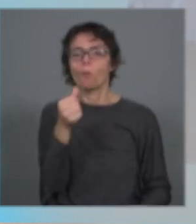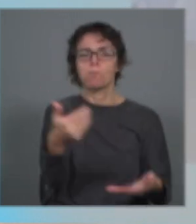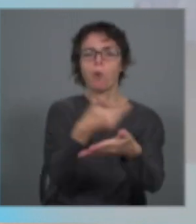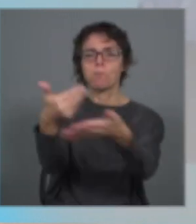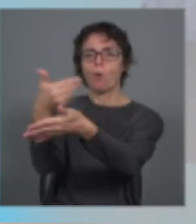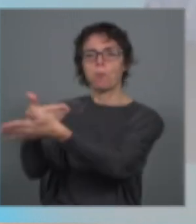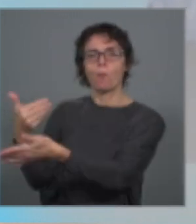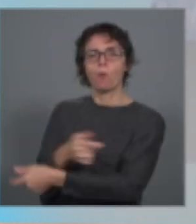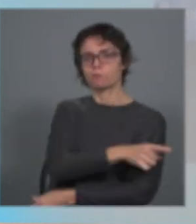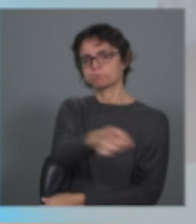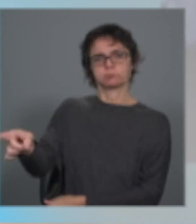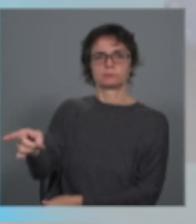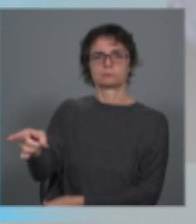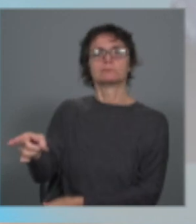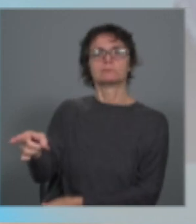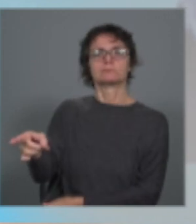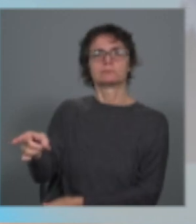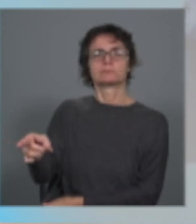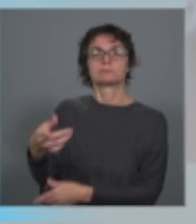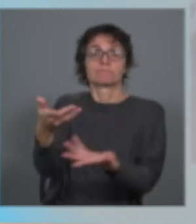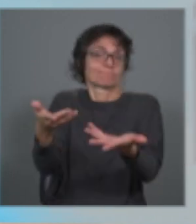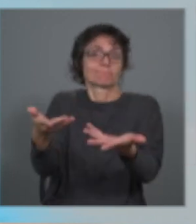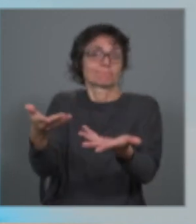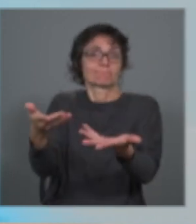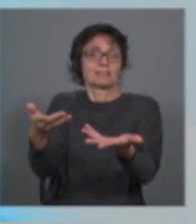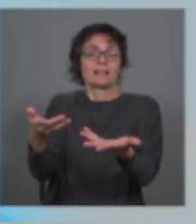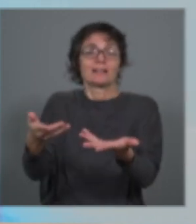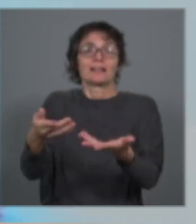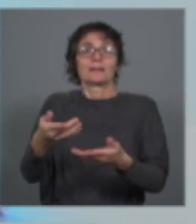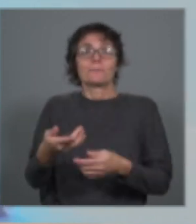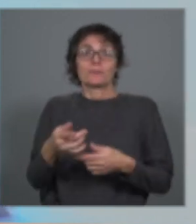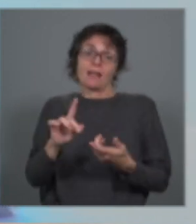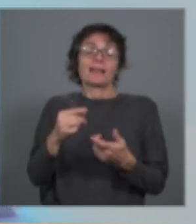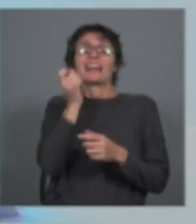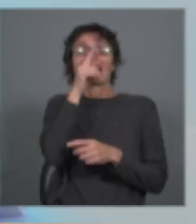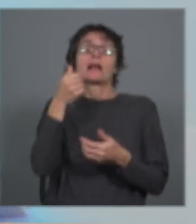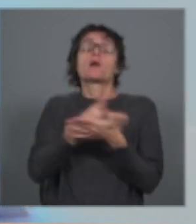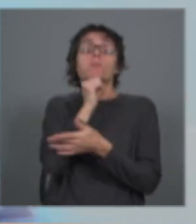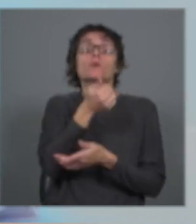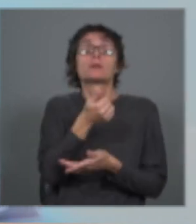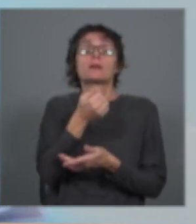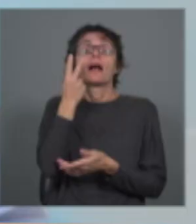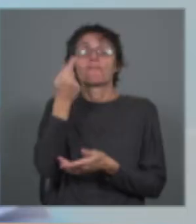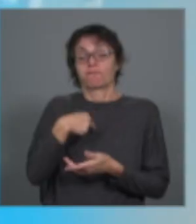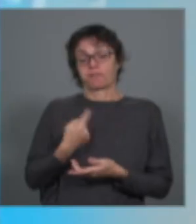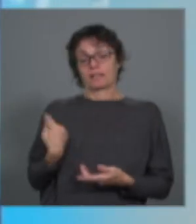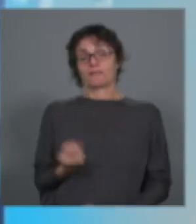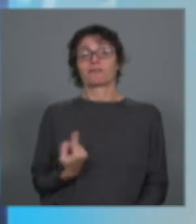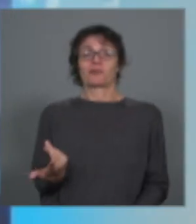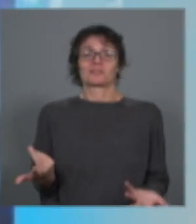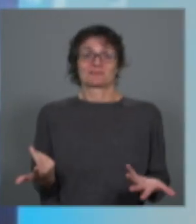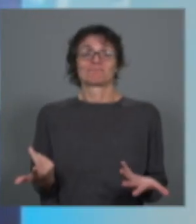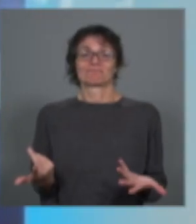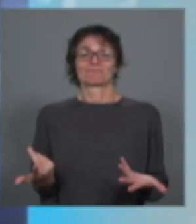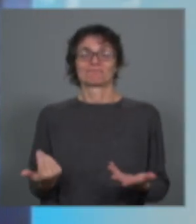O problema é que, neste caso, aquilo que há a ser aniquilado, por acaso até somos nós e tudo. São vidas humanas. Não, são vidas humanas. E são análises que